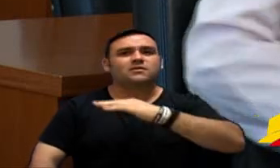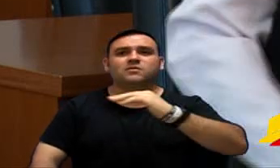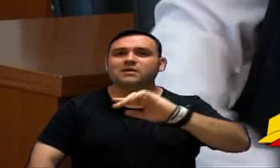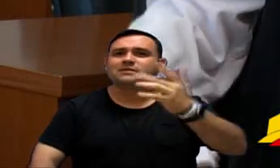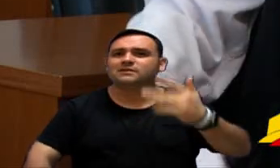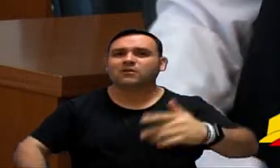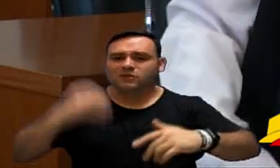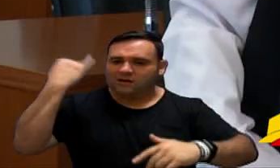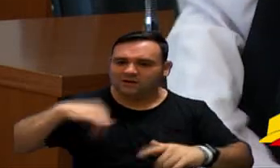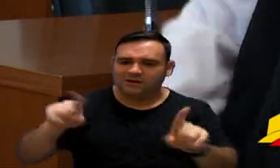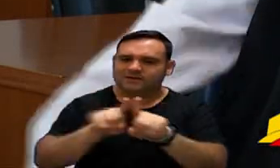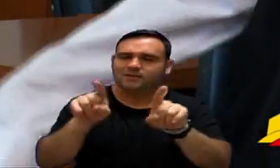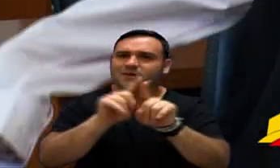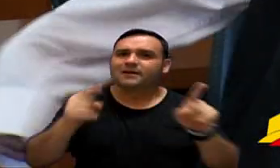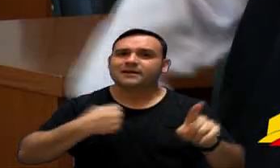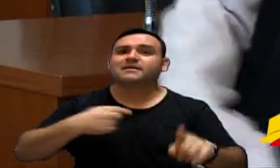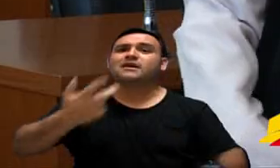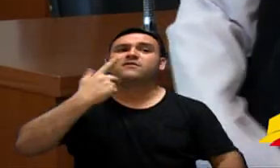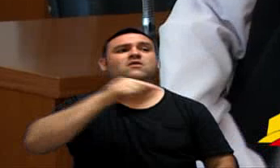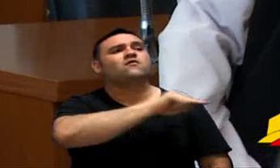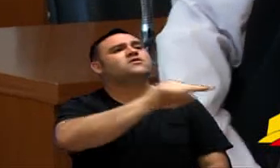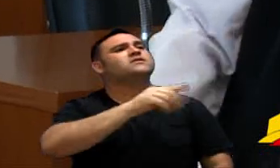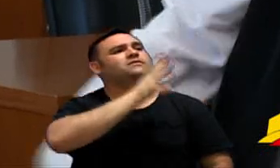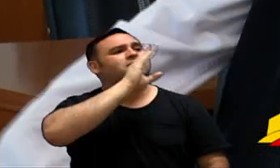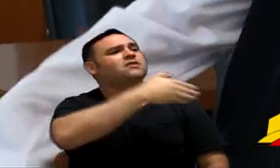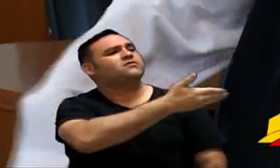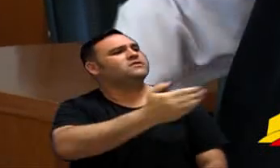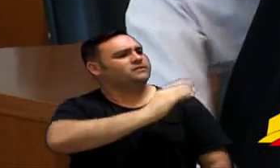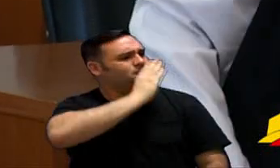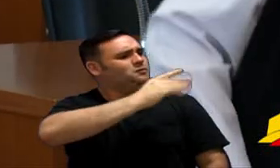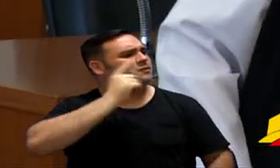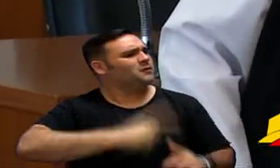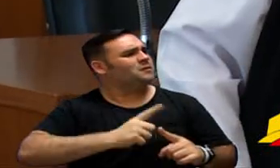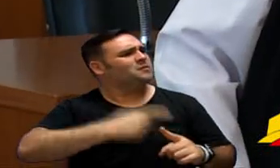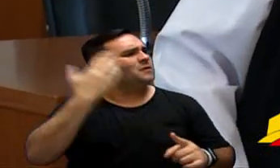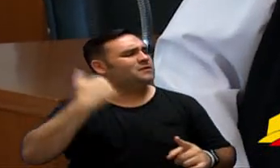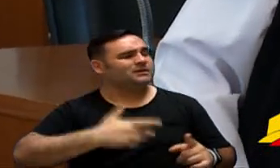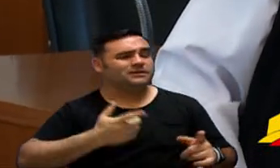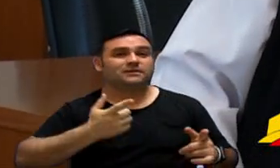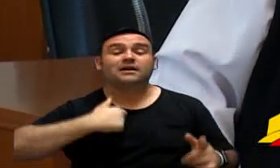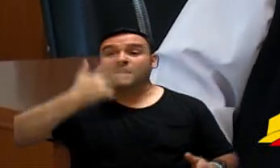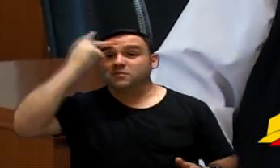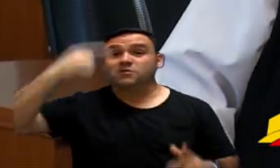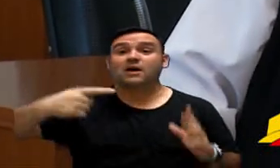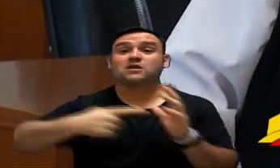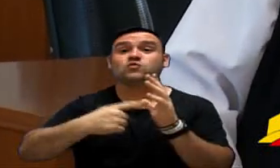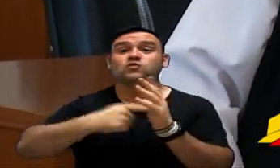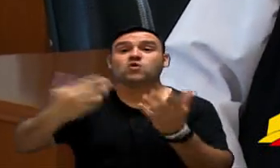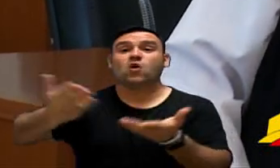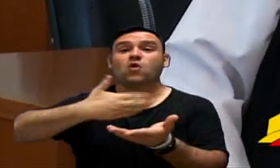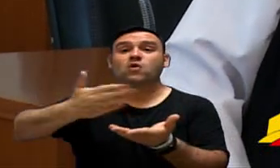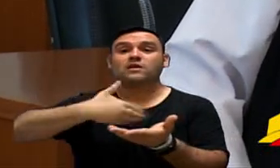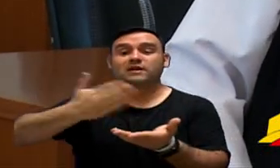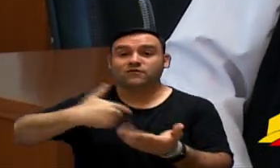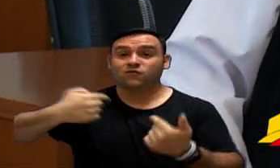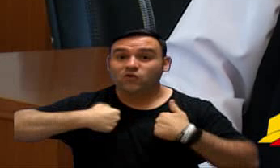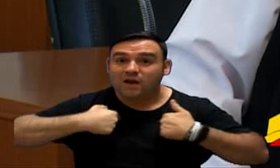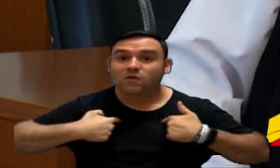é da Jaqueline também. E eu vereador não vi vocês Santos, se, eu não vi vocês se questionaram. A primeira pessoa que denunciou os livros lá na Arena